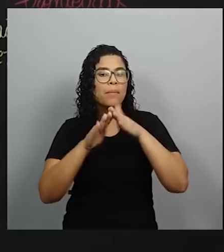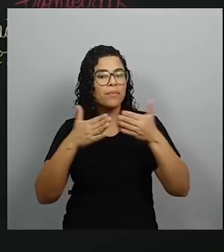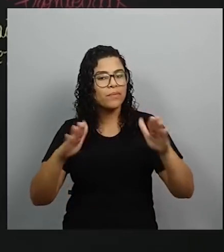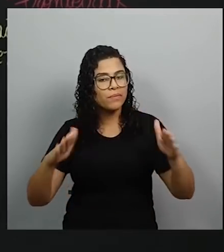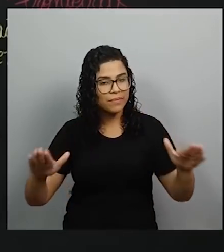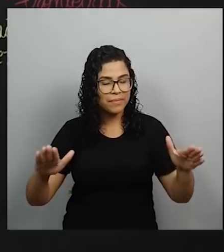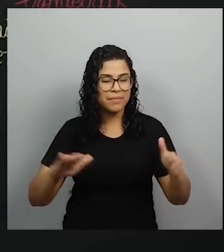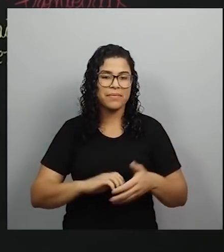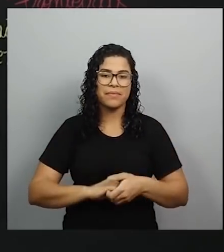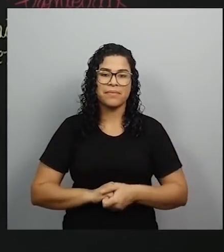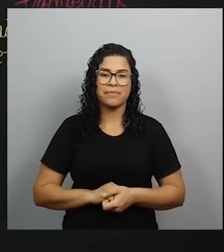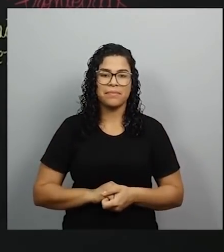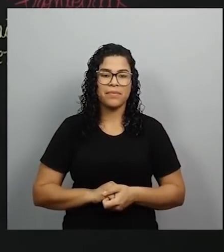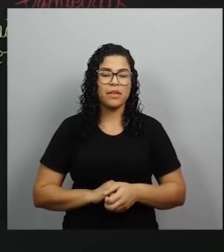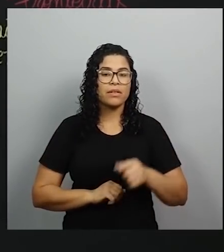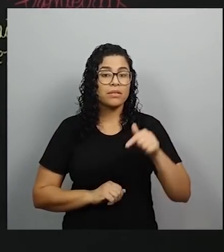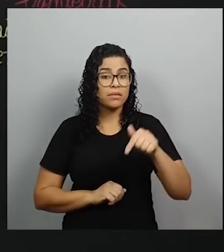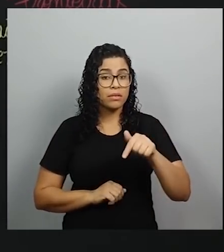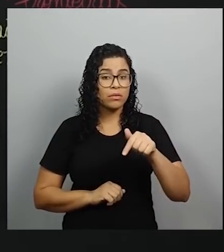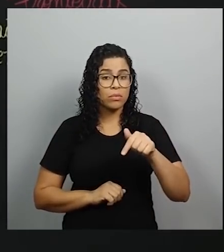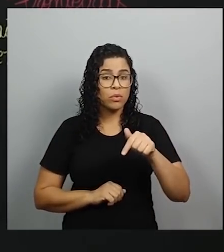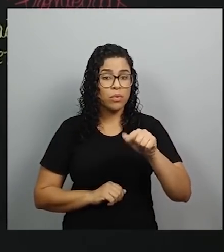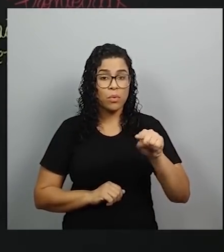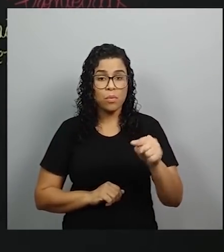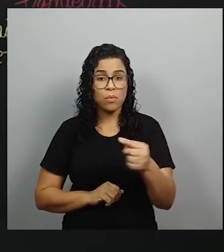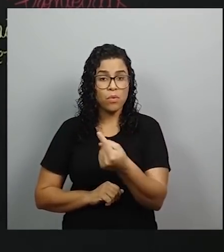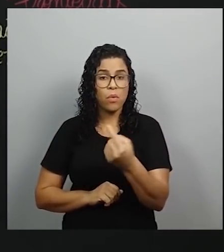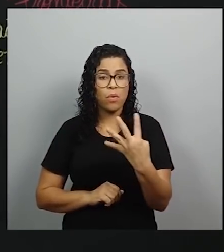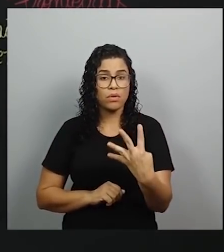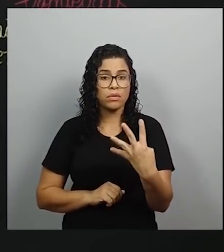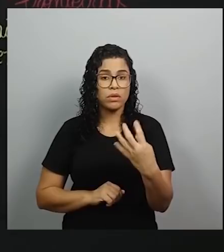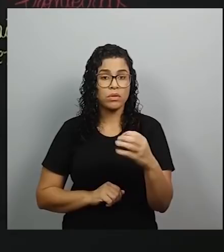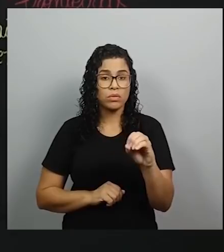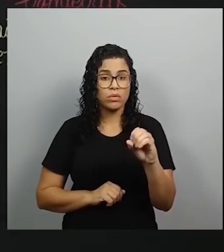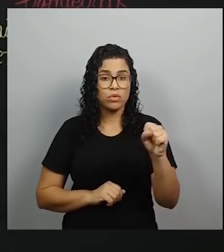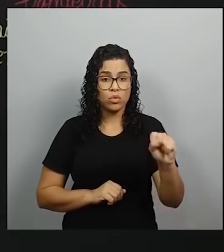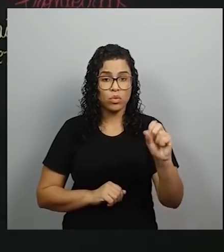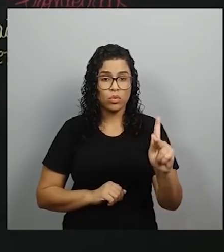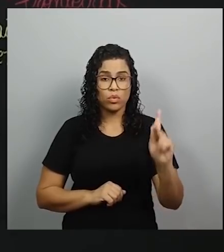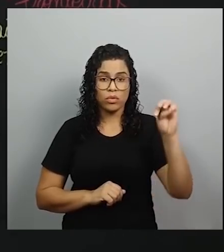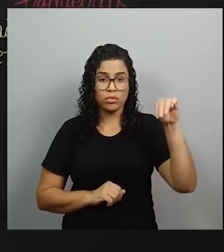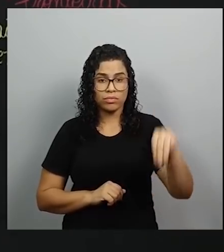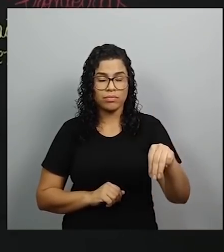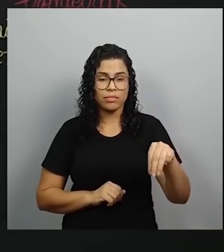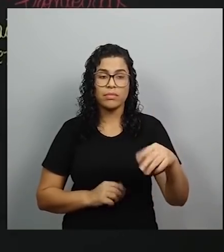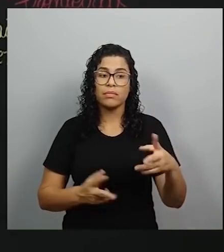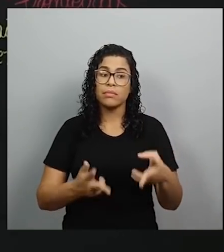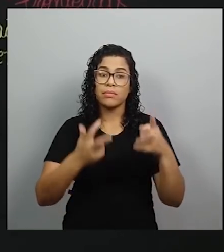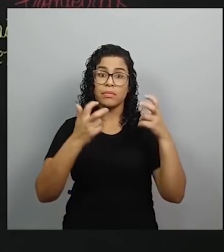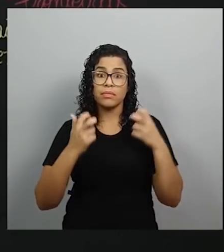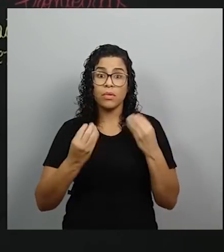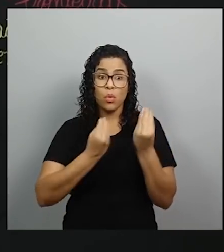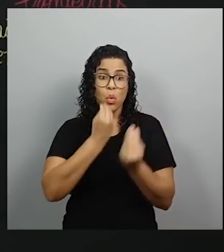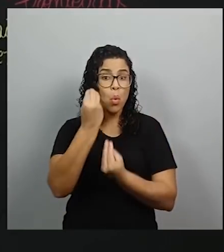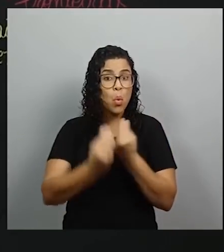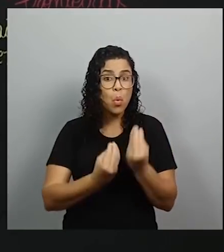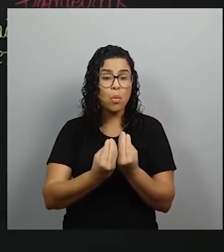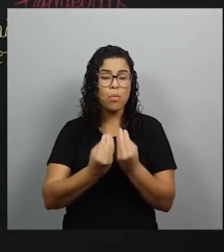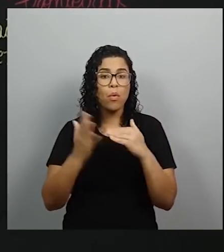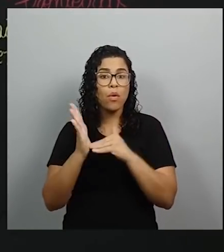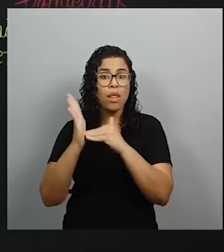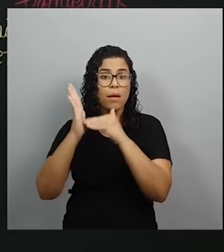7.408 quilômetros de extensão. Percebam, gente, essa magnitude das fronteiras brasileiras e como o